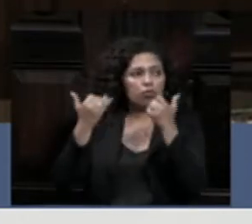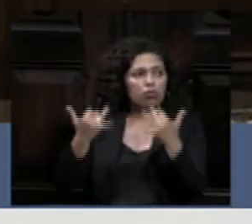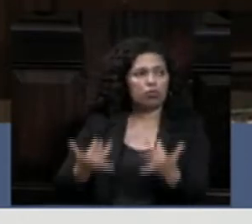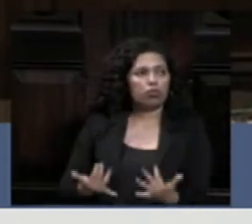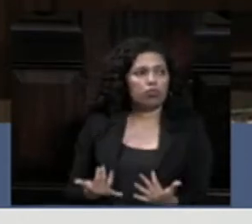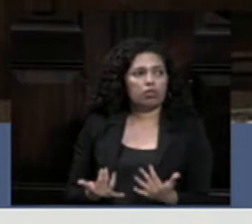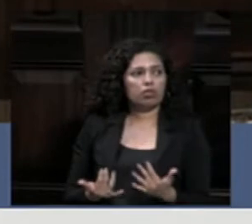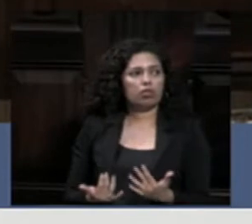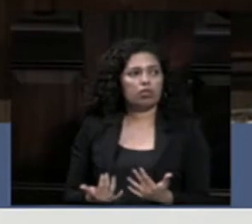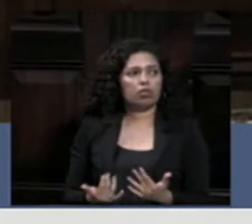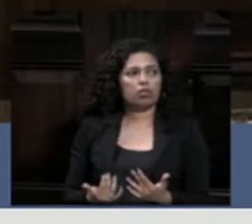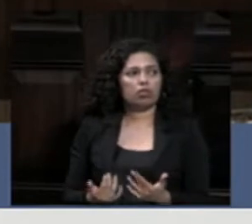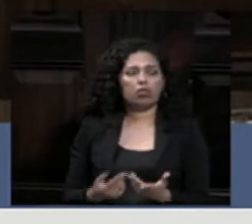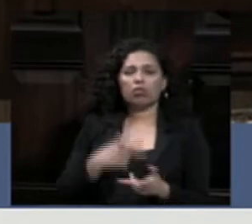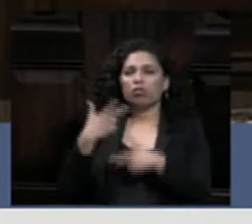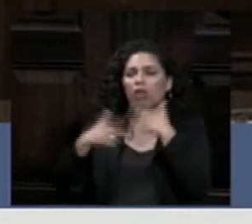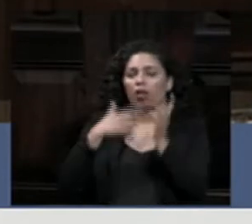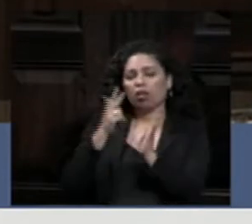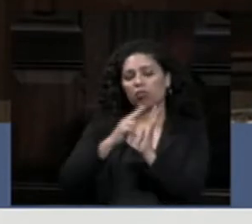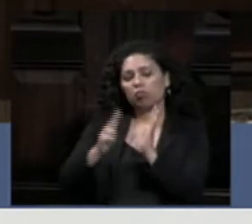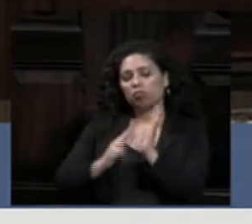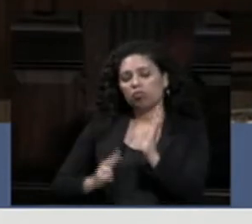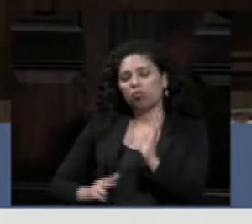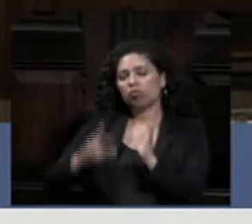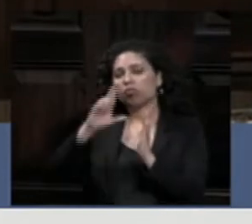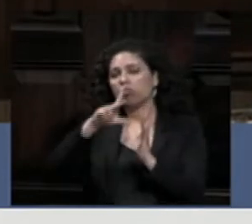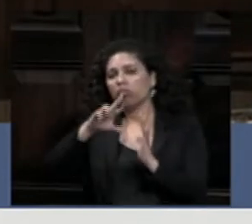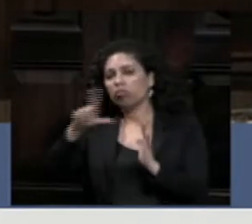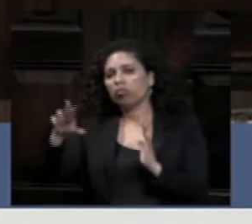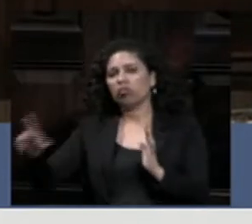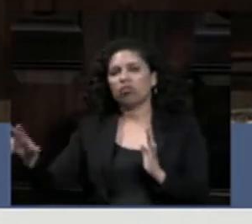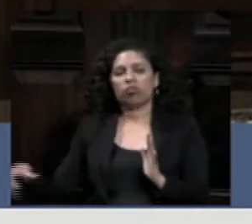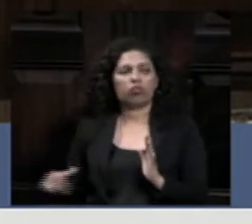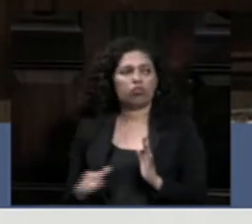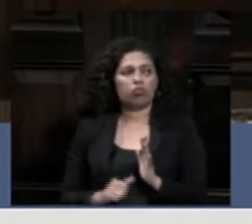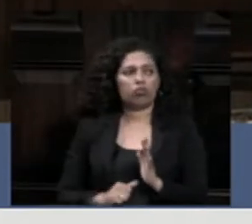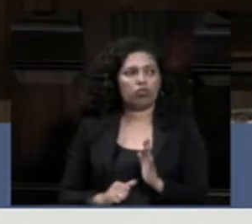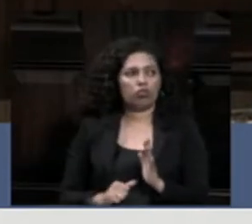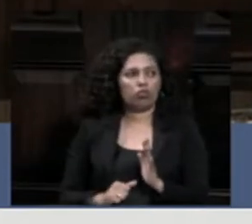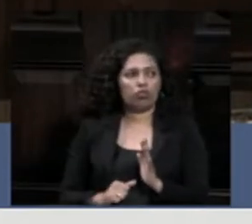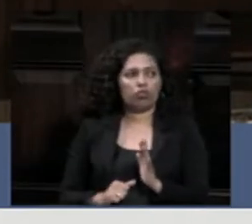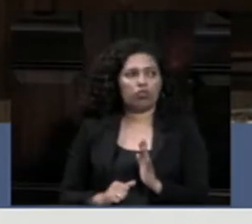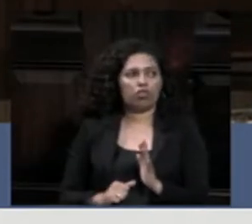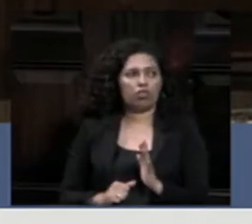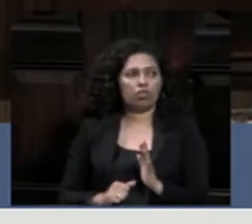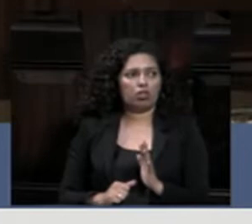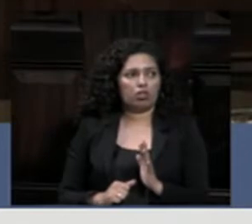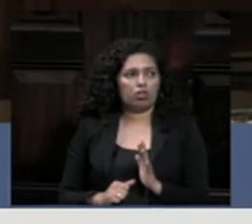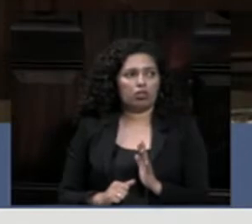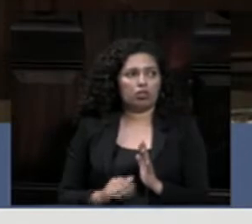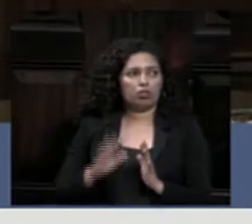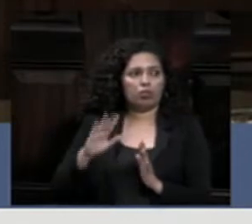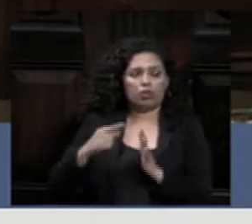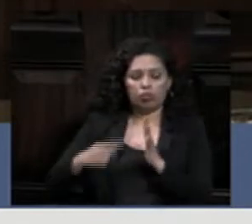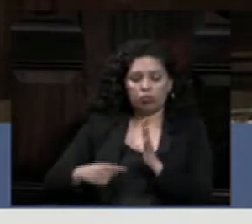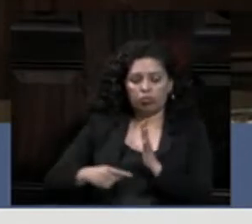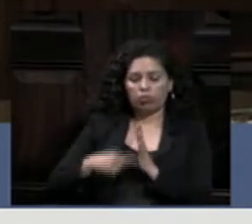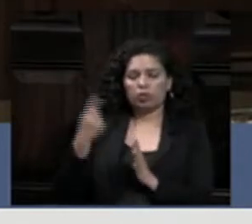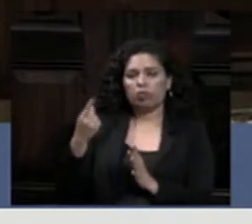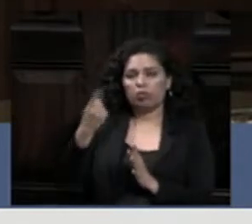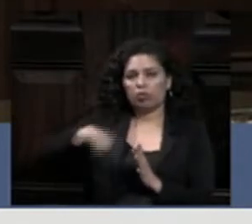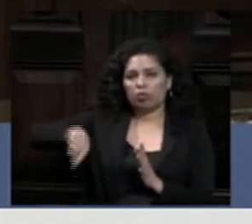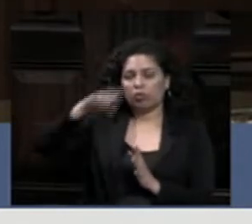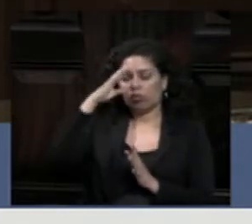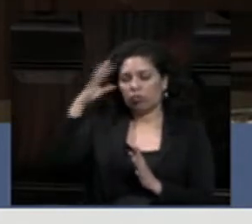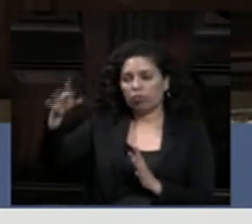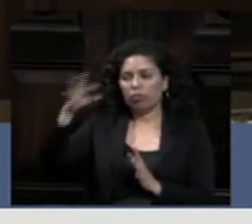Alba, o Bideguém, vários outros, ficaram preocupados, primeiro com a mudança do nome, porque a gente está